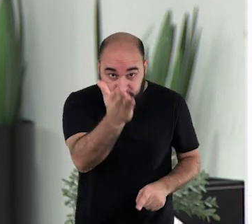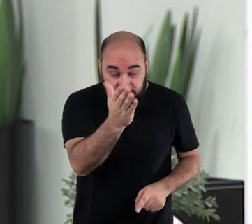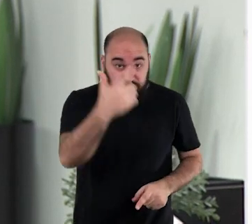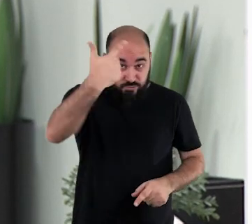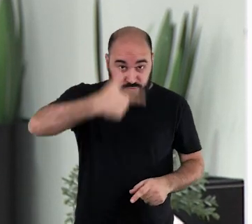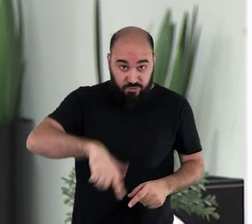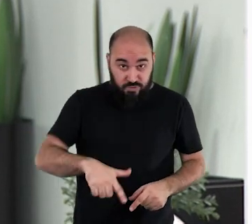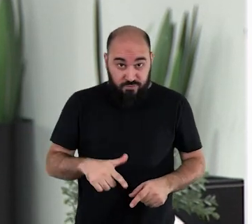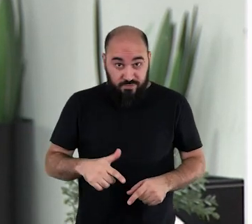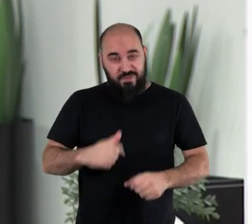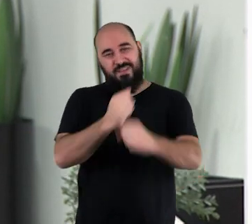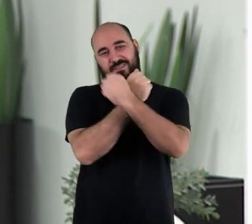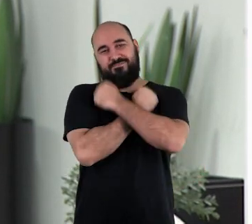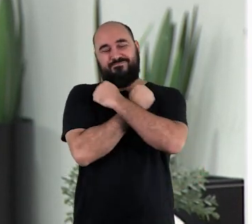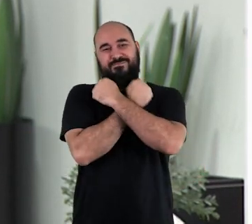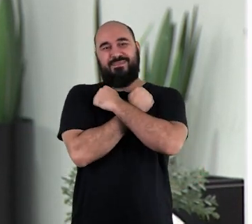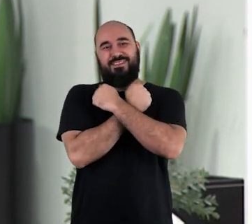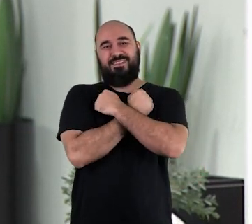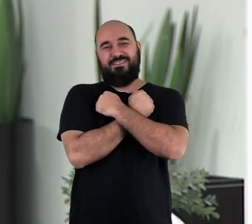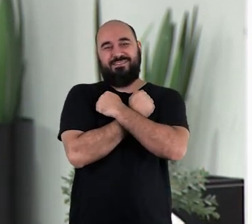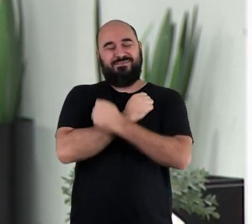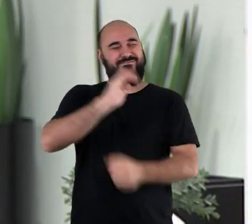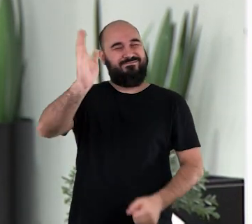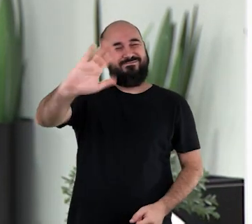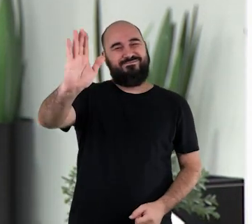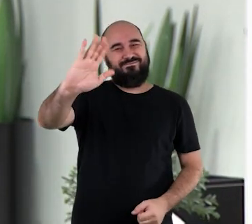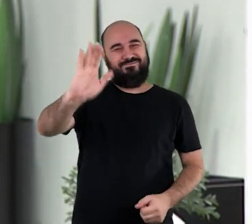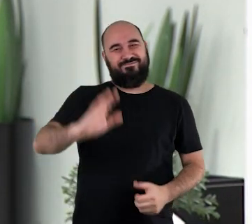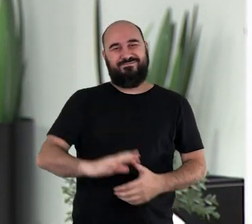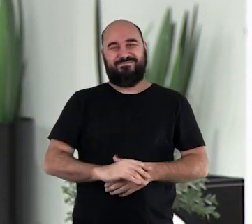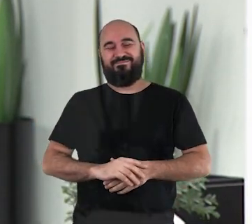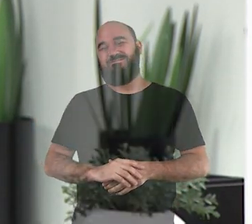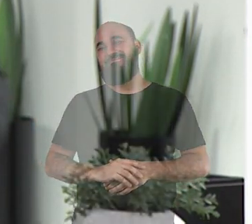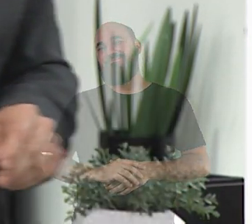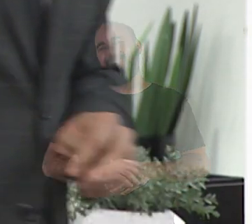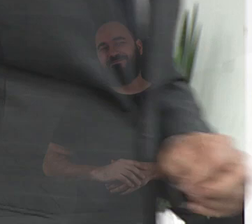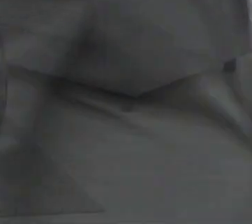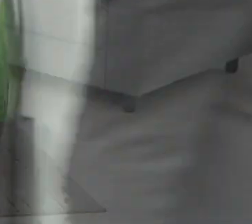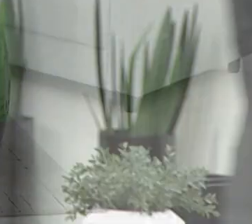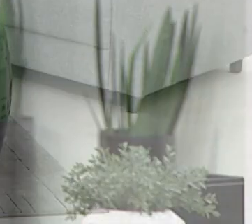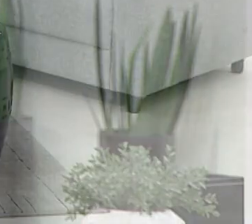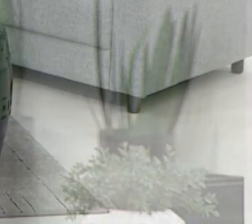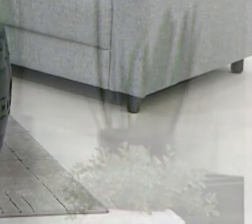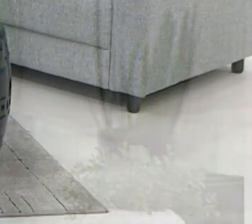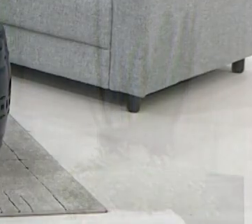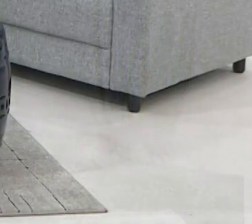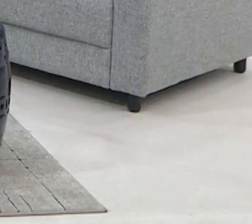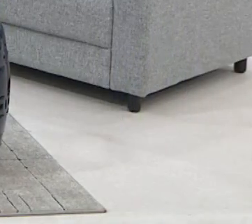próximo programa. Um abraço. Fique com Deus. Tchau, tchau.